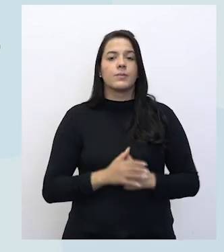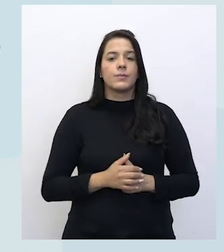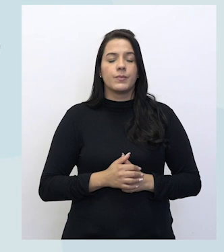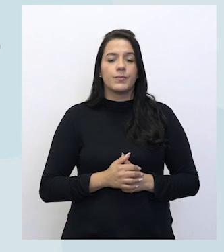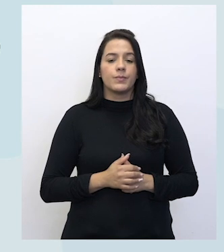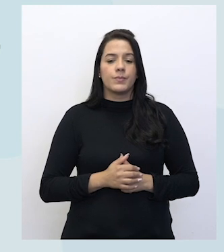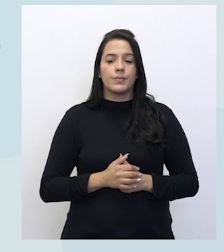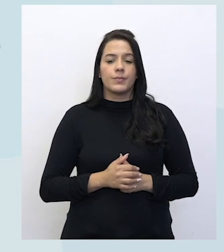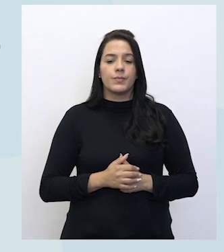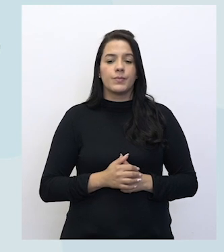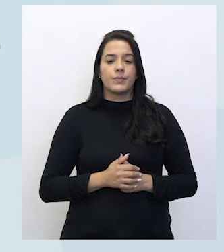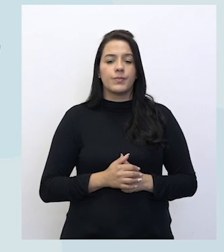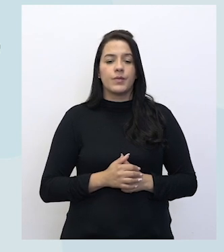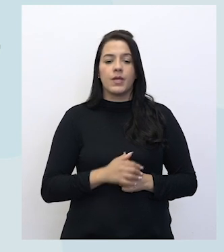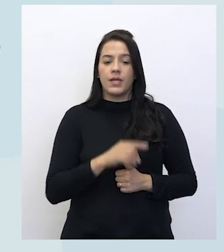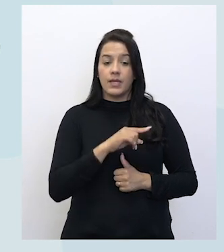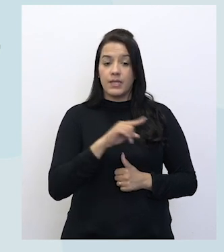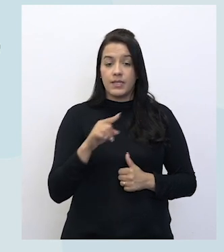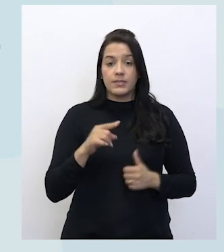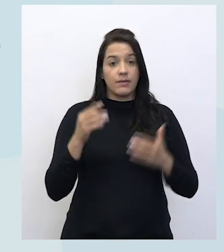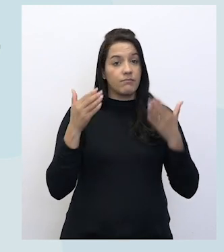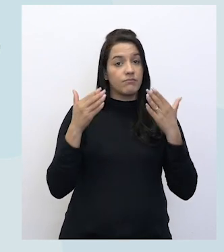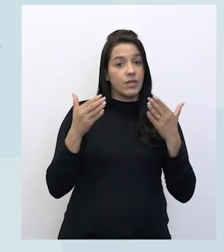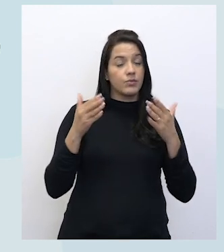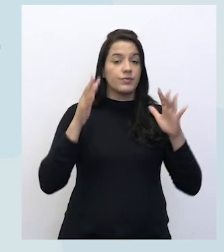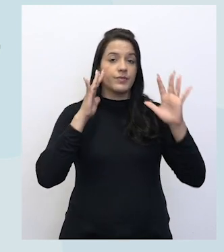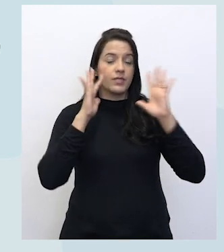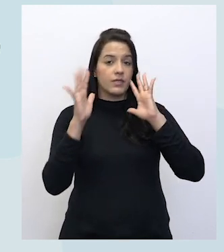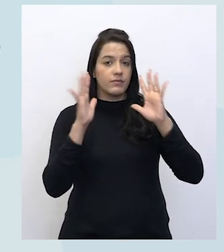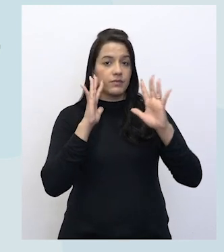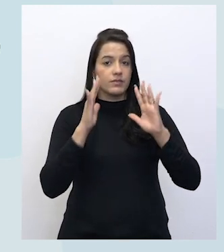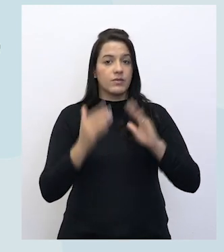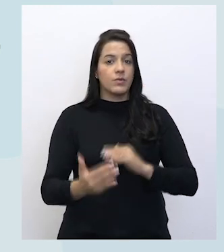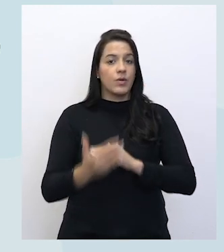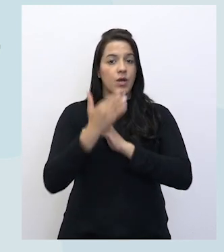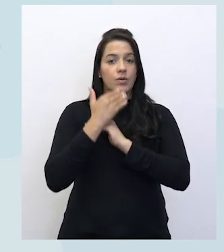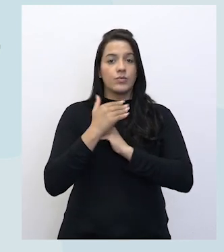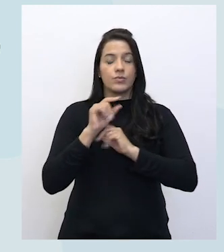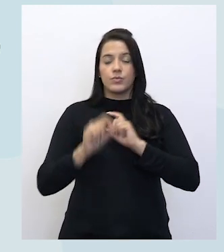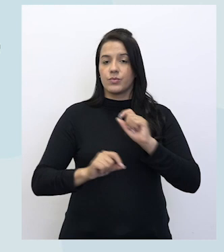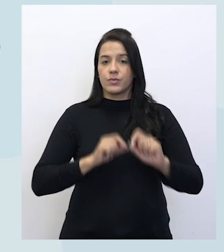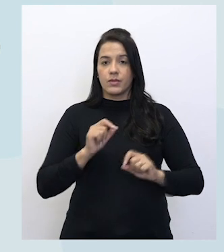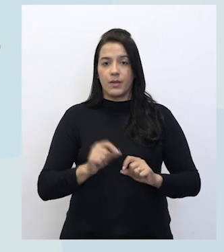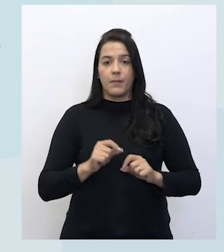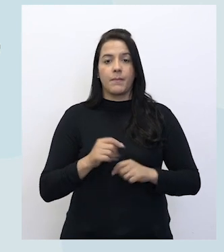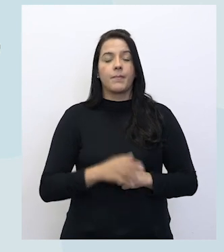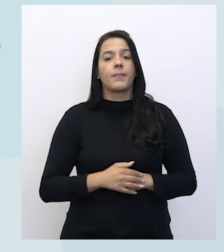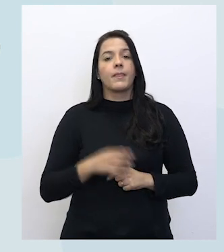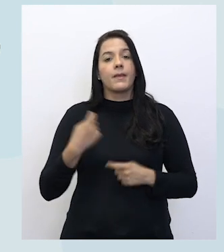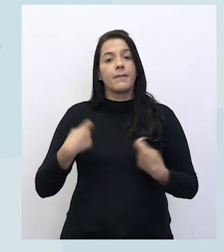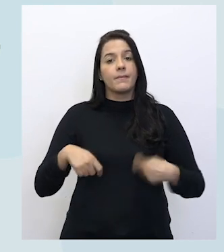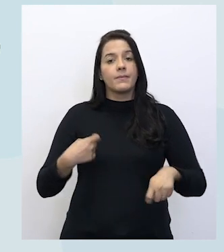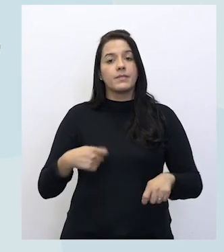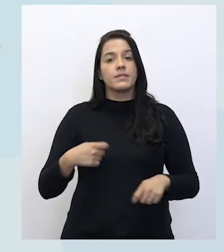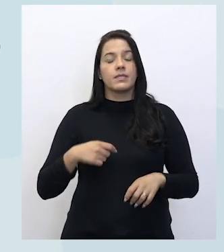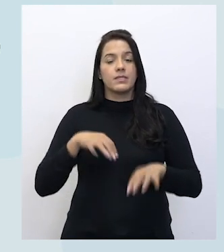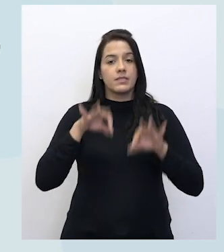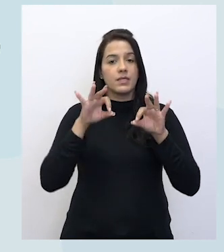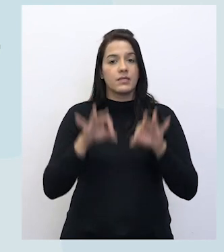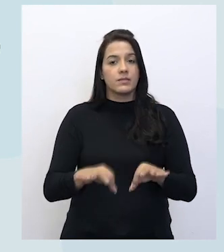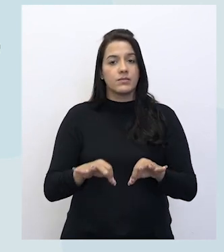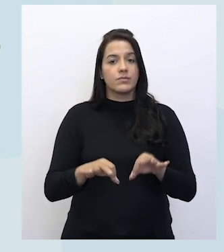Esse exercício rigoroso da dúvida e da reflexão tem que estar fundamentado em